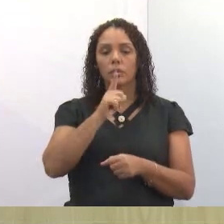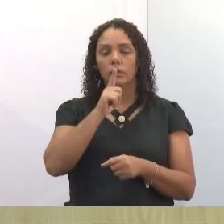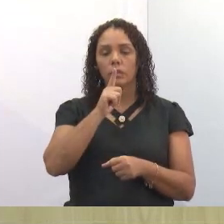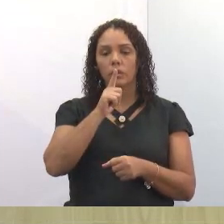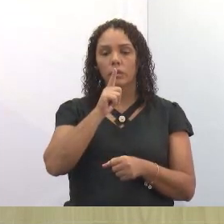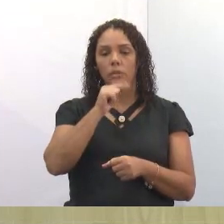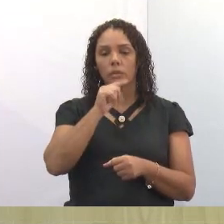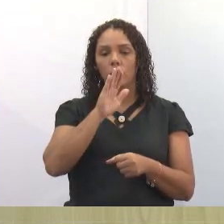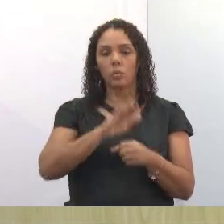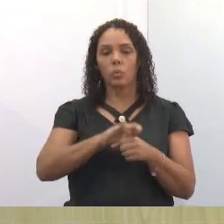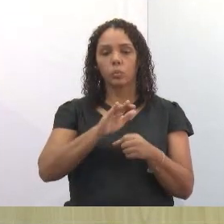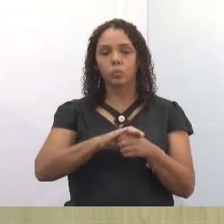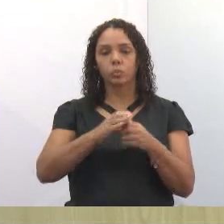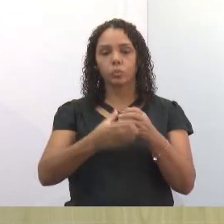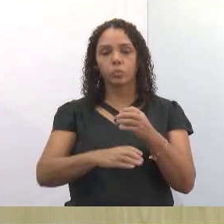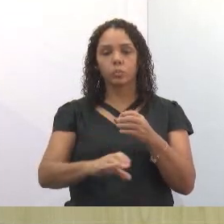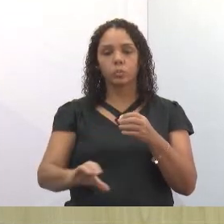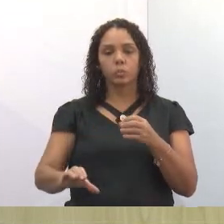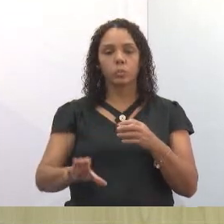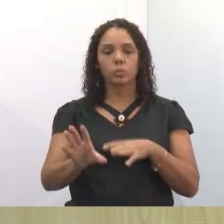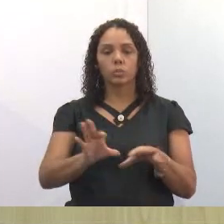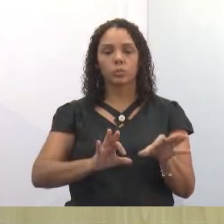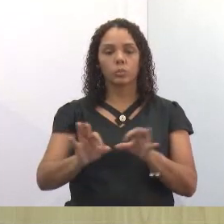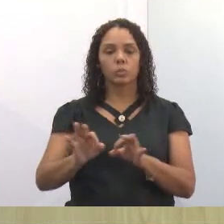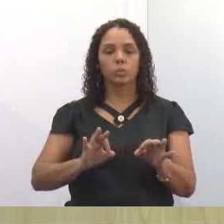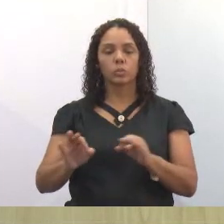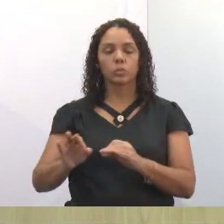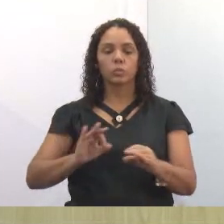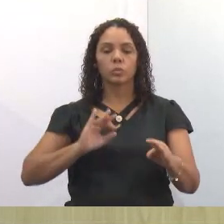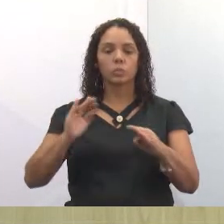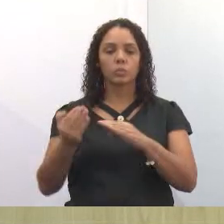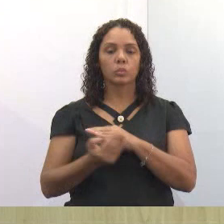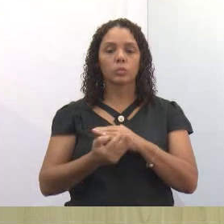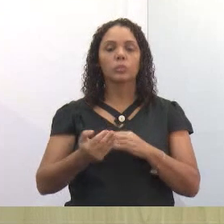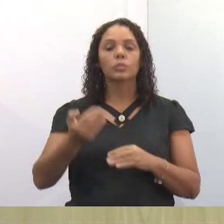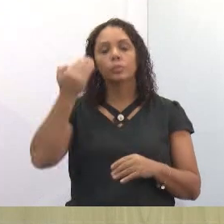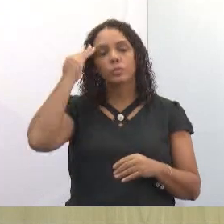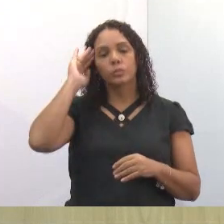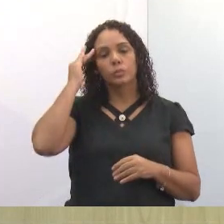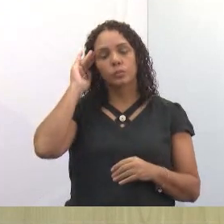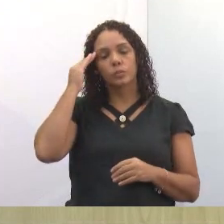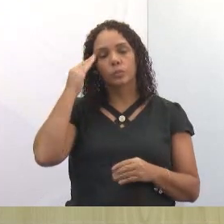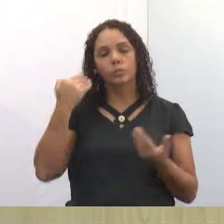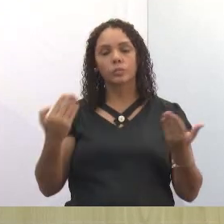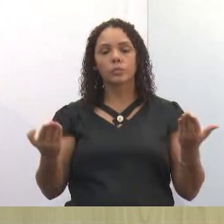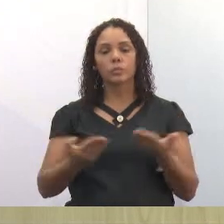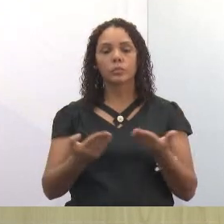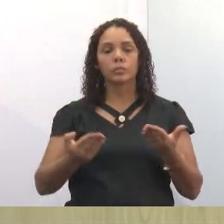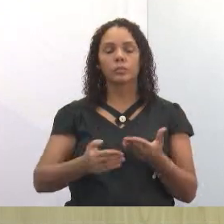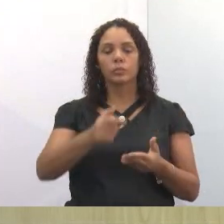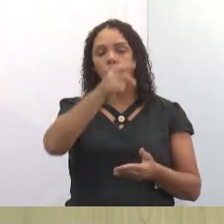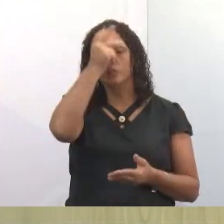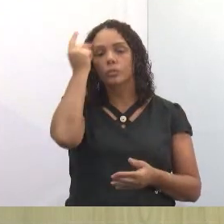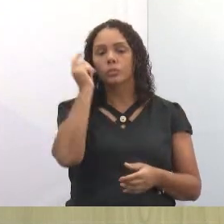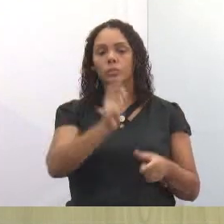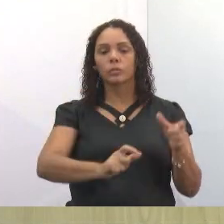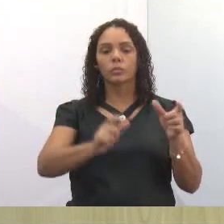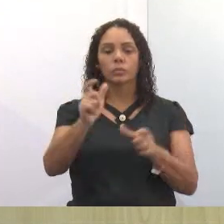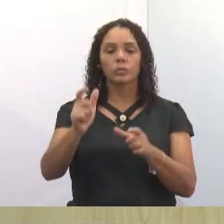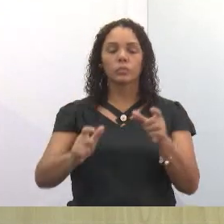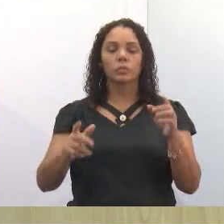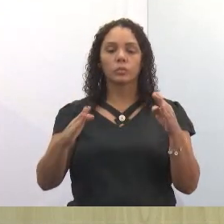rede de esgoto na região, considerando que atualmente os moradores utilizam